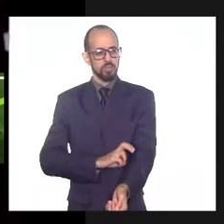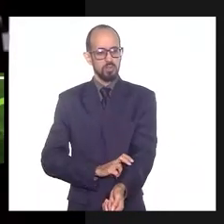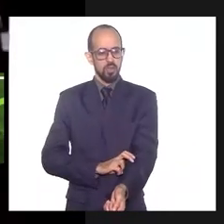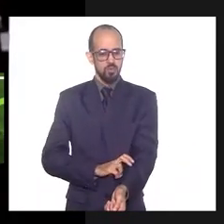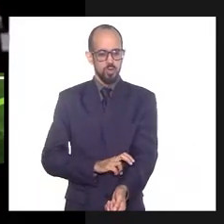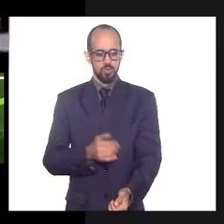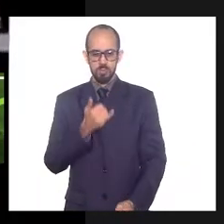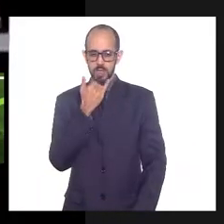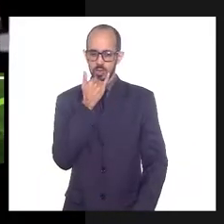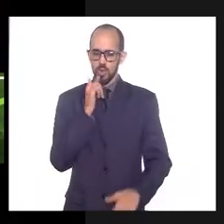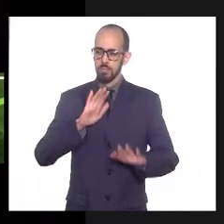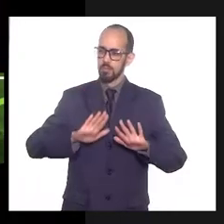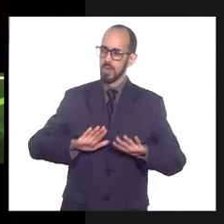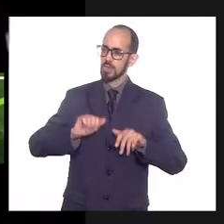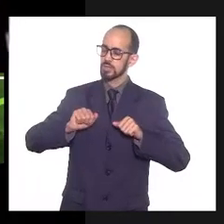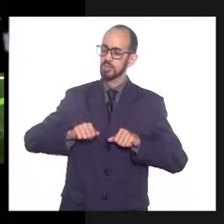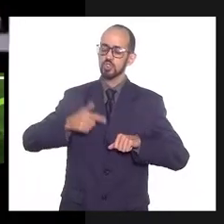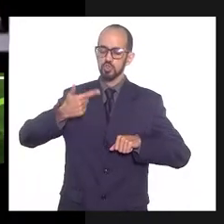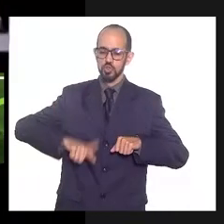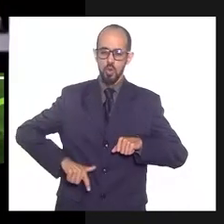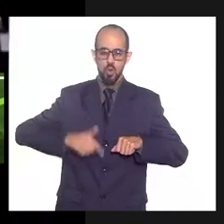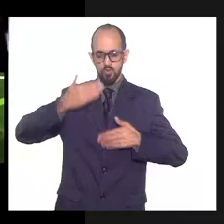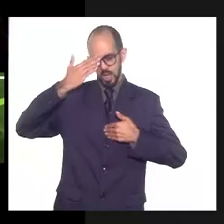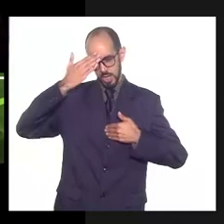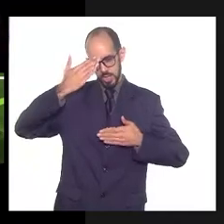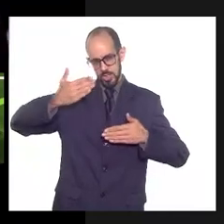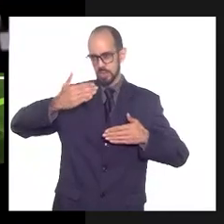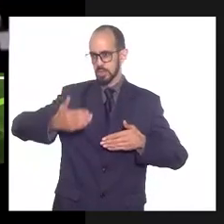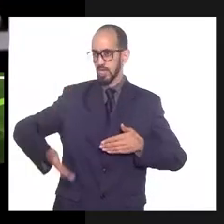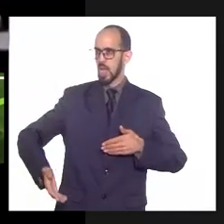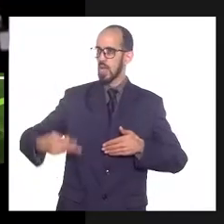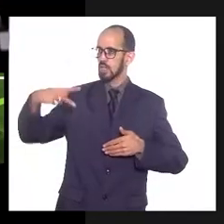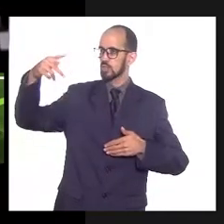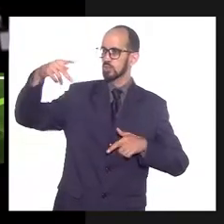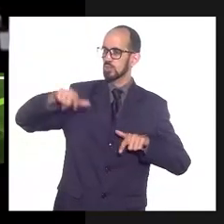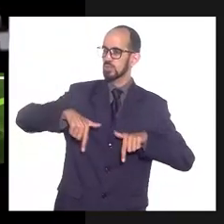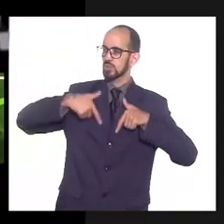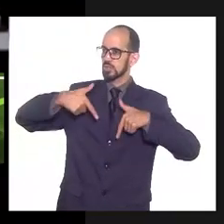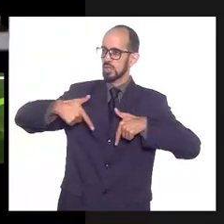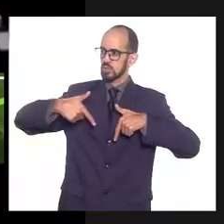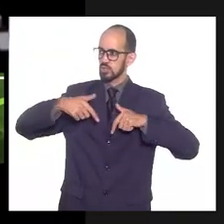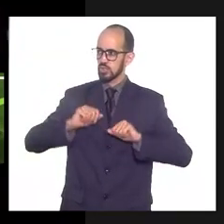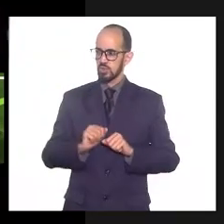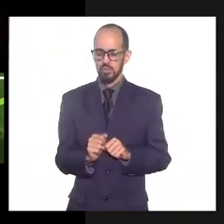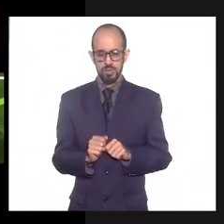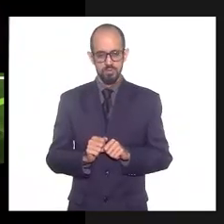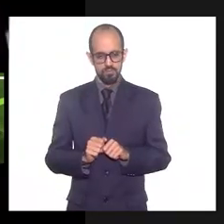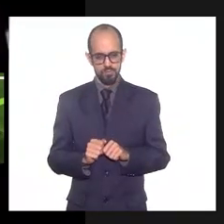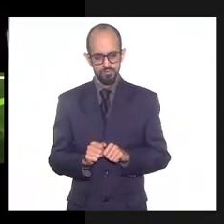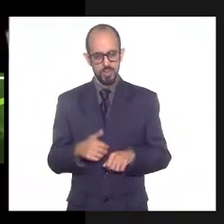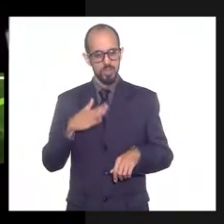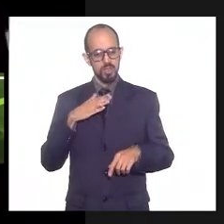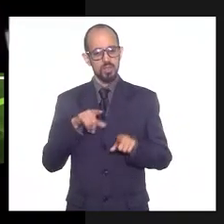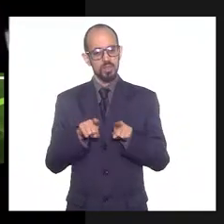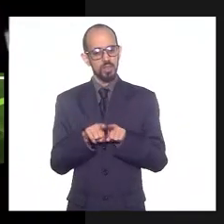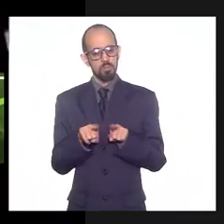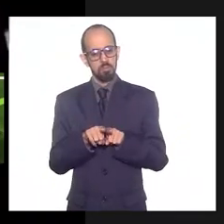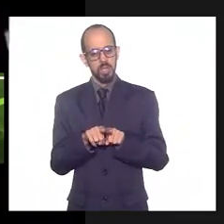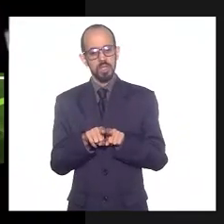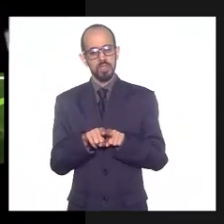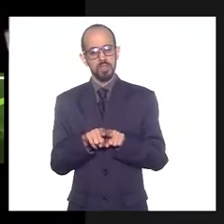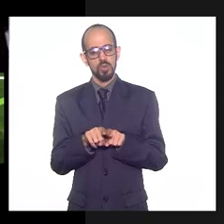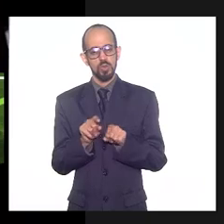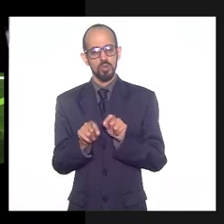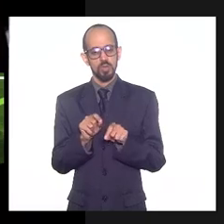é mais uma vez agradecer a sua iniciativa saiba e eu